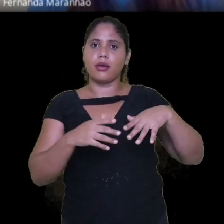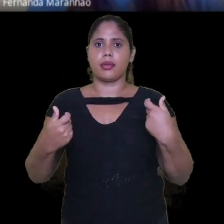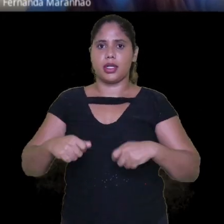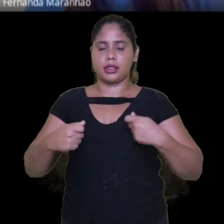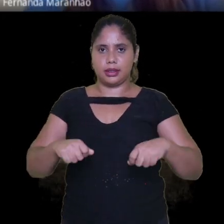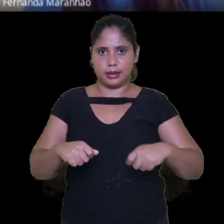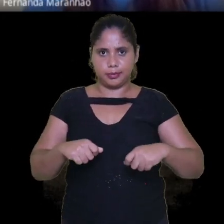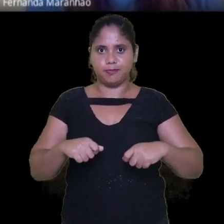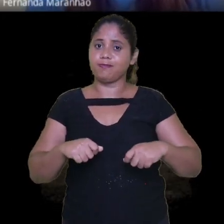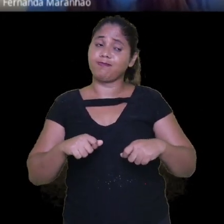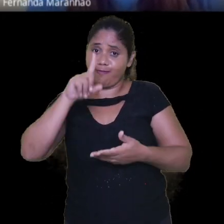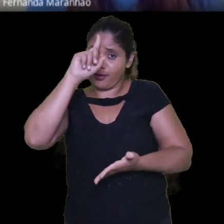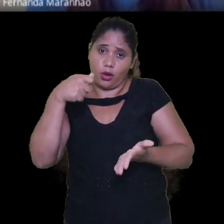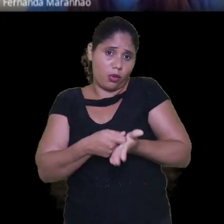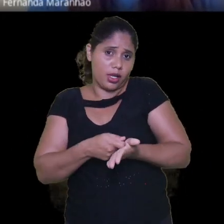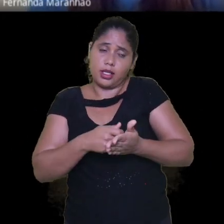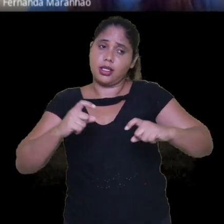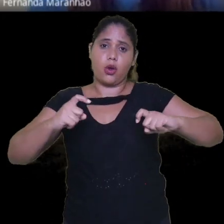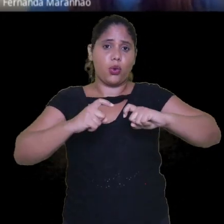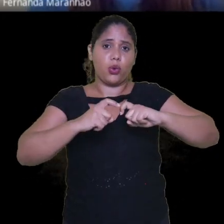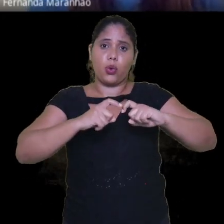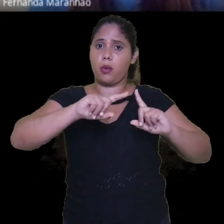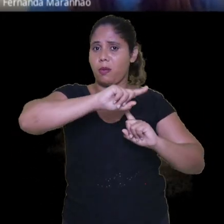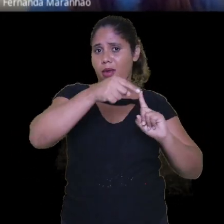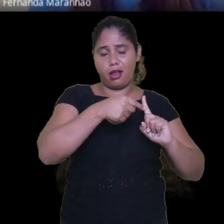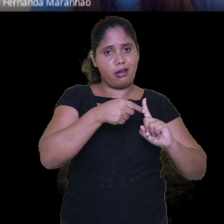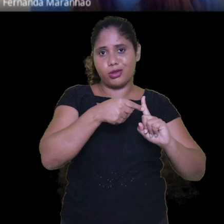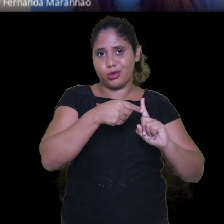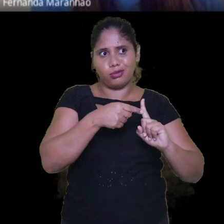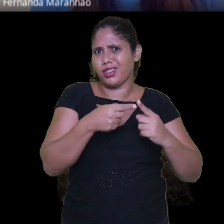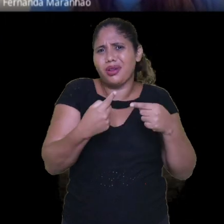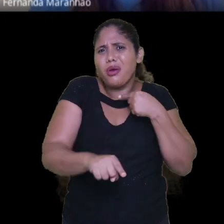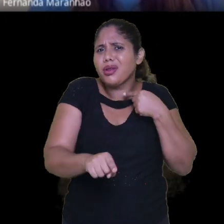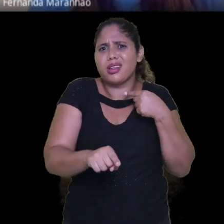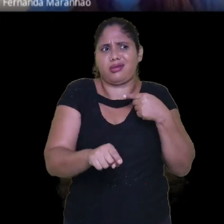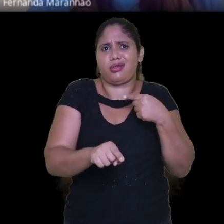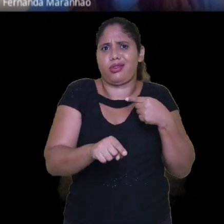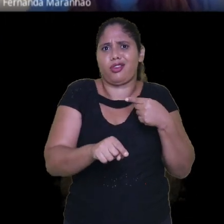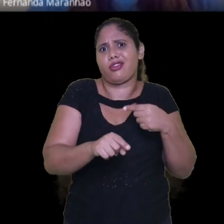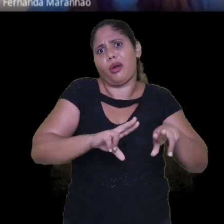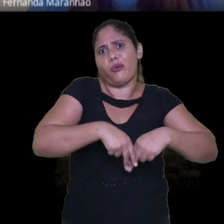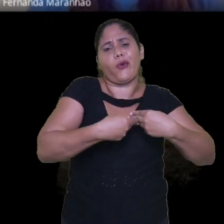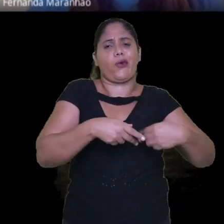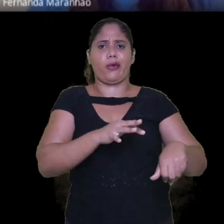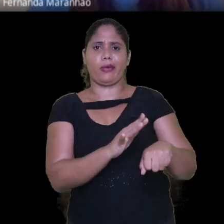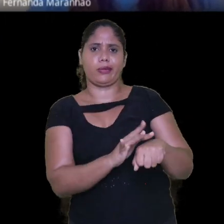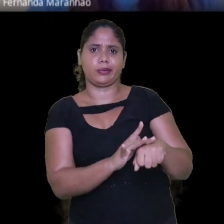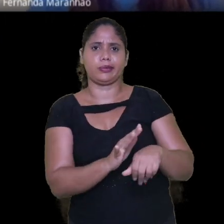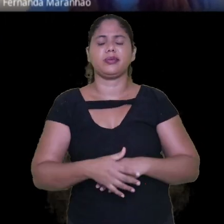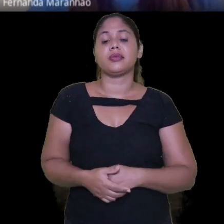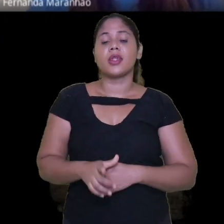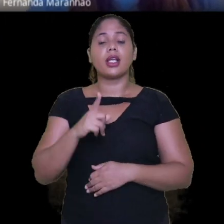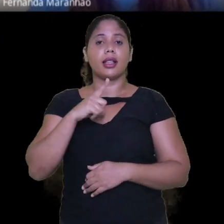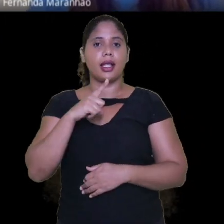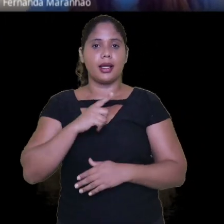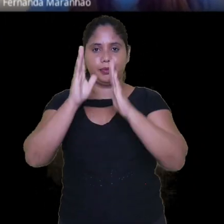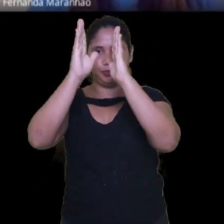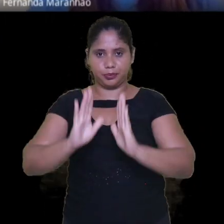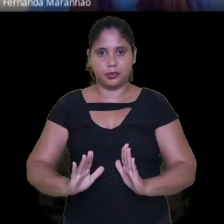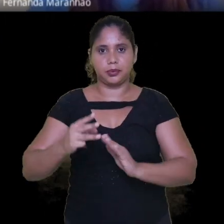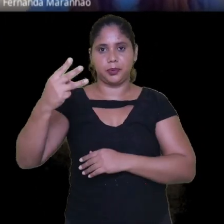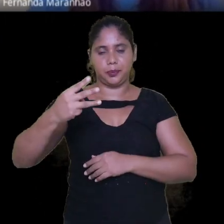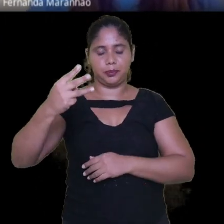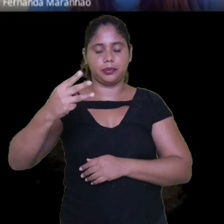pacientes com PE, com iminência de eclâmpsia. E o parto dessa paciente deve ser programado para 34 semanas.